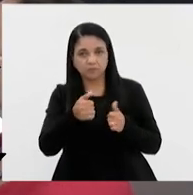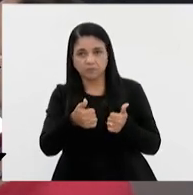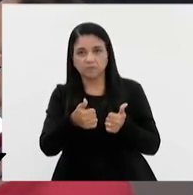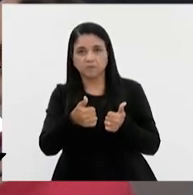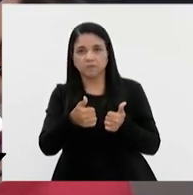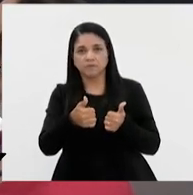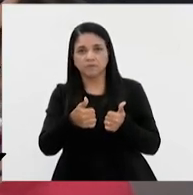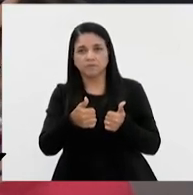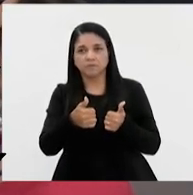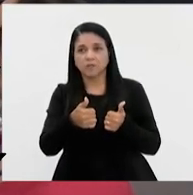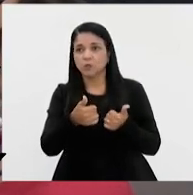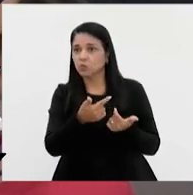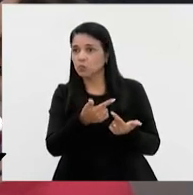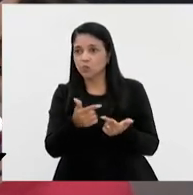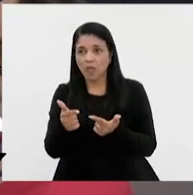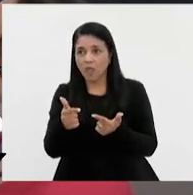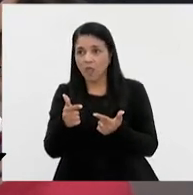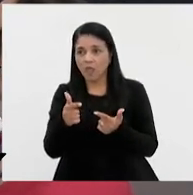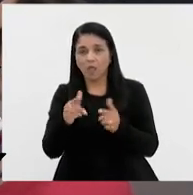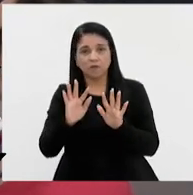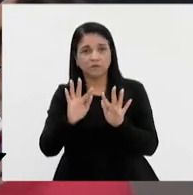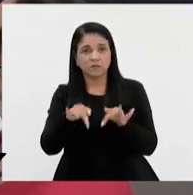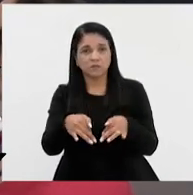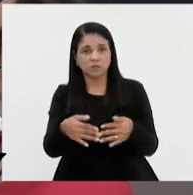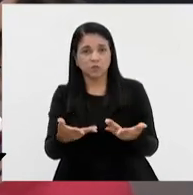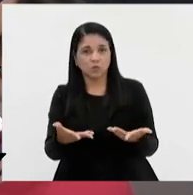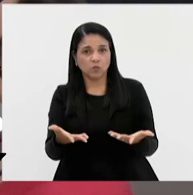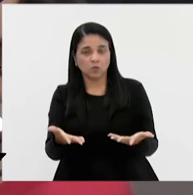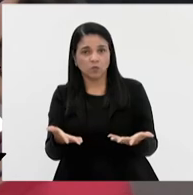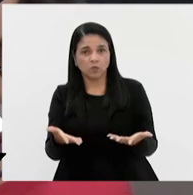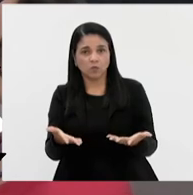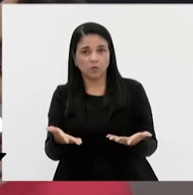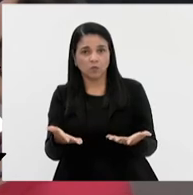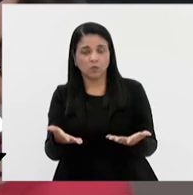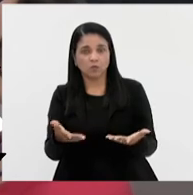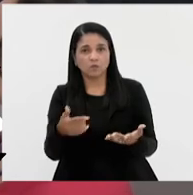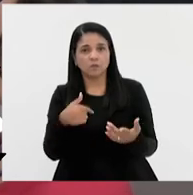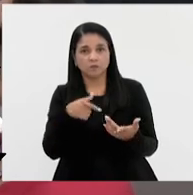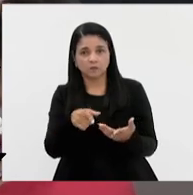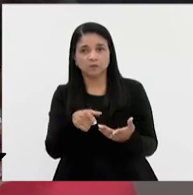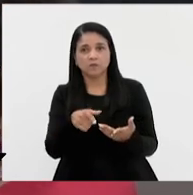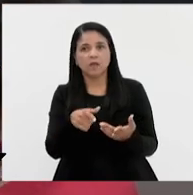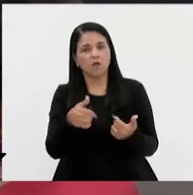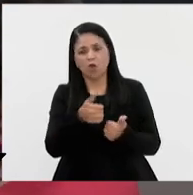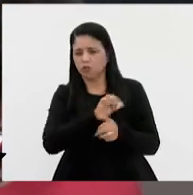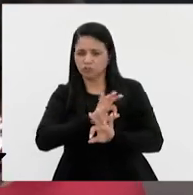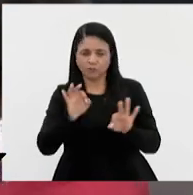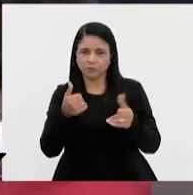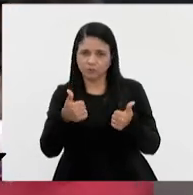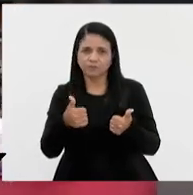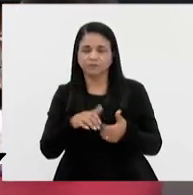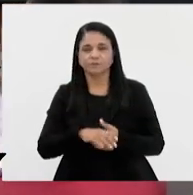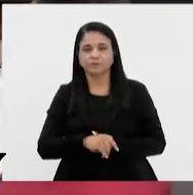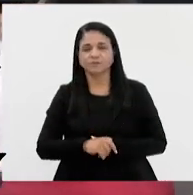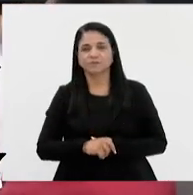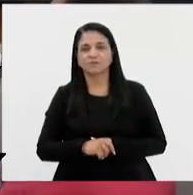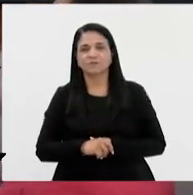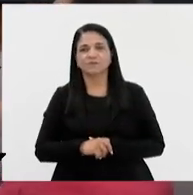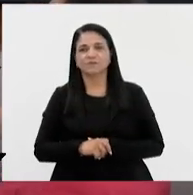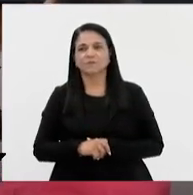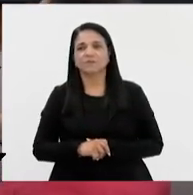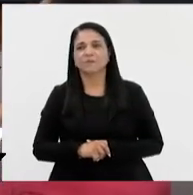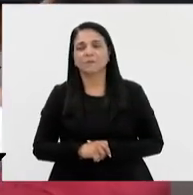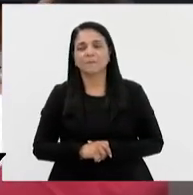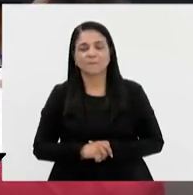Mas não tem mais próxima pauta, acabou. Não. Se não, se Vossa Excelência vai terminar? Vamos terminar. Ah, vamos então terminar. Tá ótimo. Não, vamos terminar. Então caso. Tá